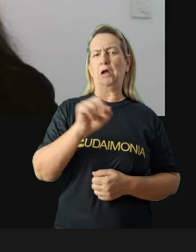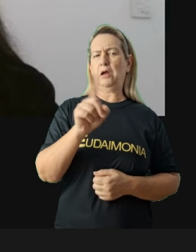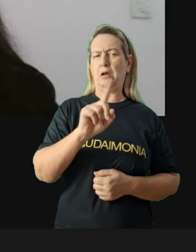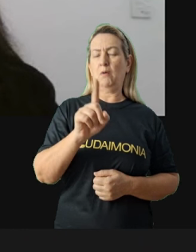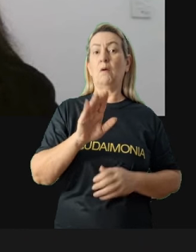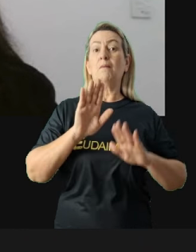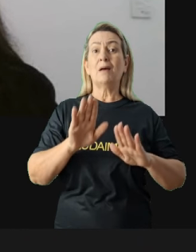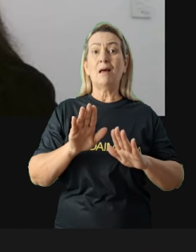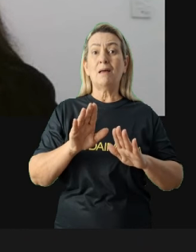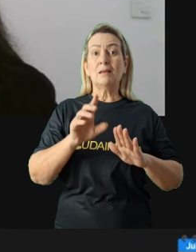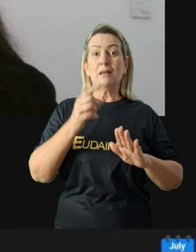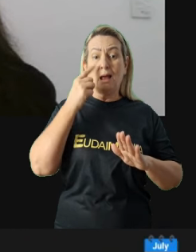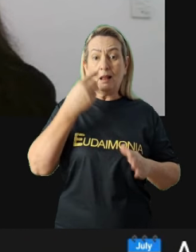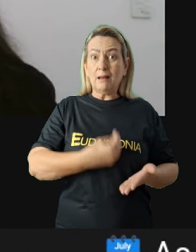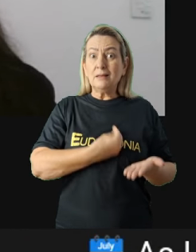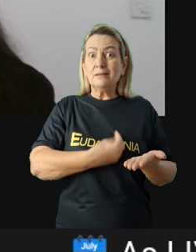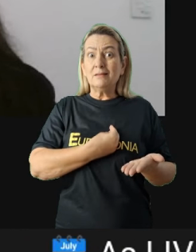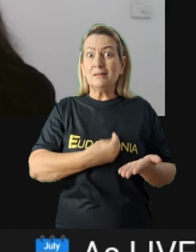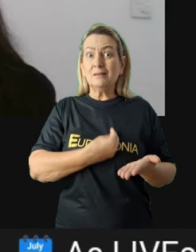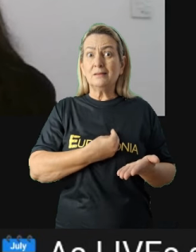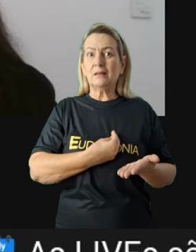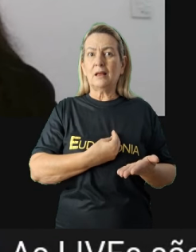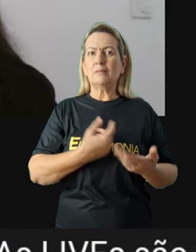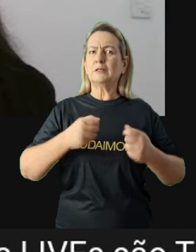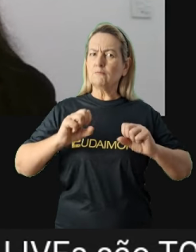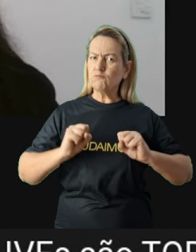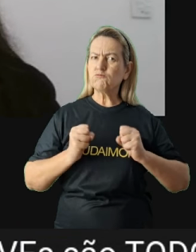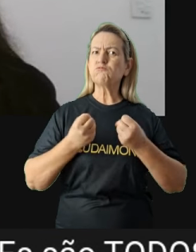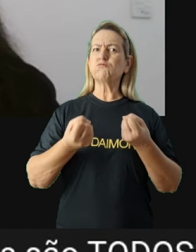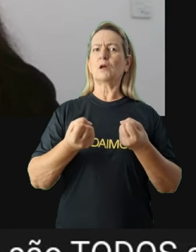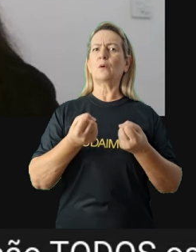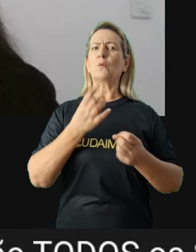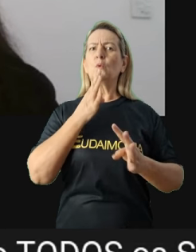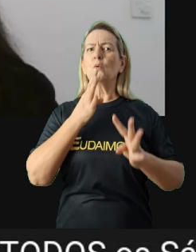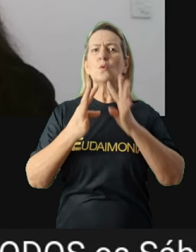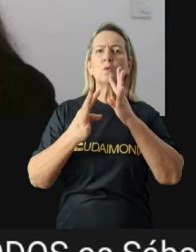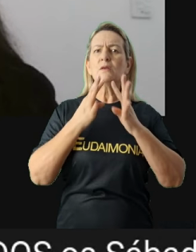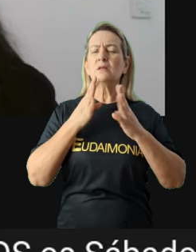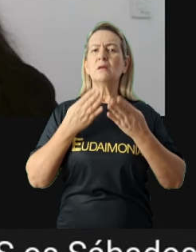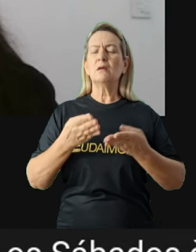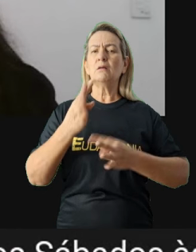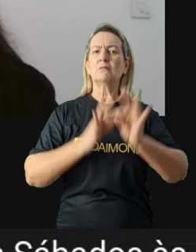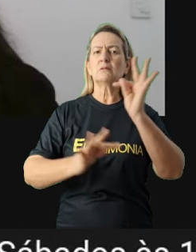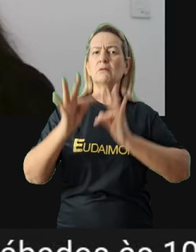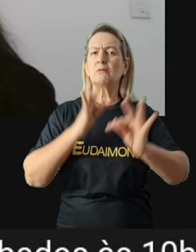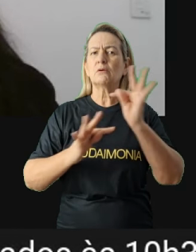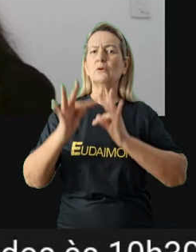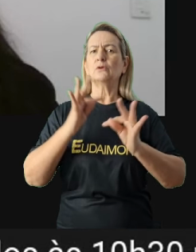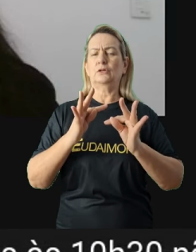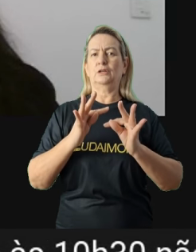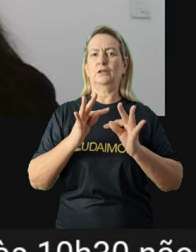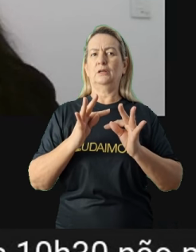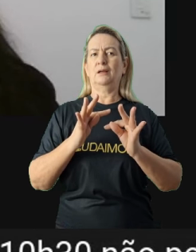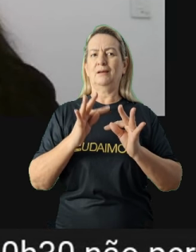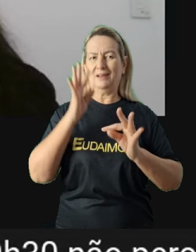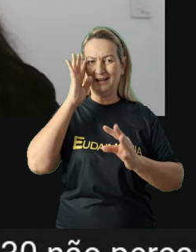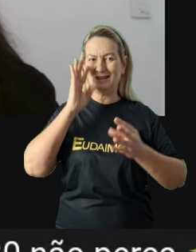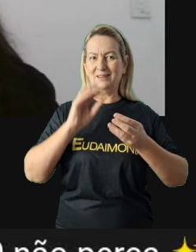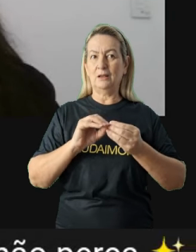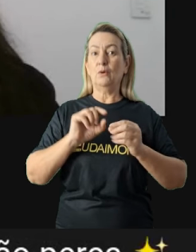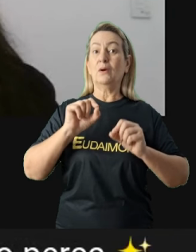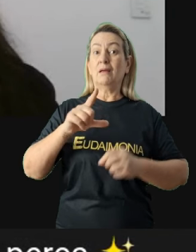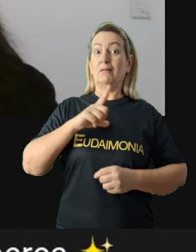mas faz parte da nossa realidade. Então, a gente precisa, no mínimo, se inteirar destas